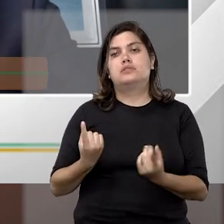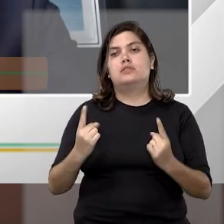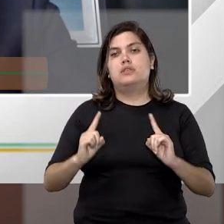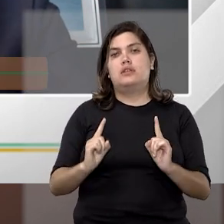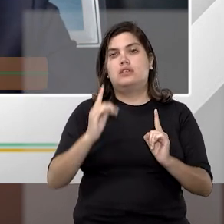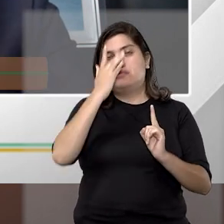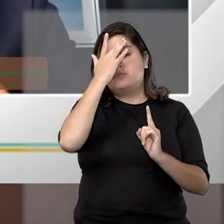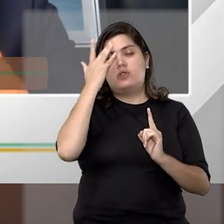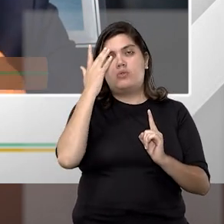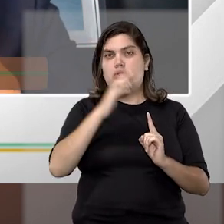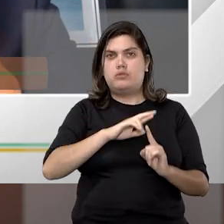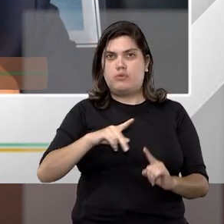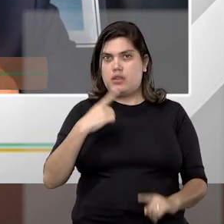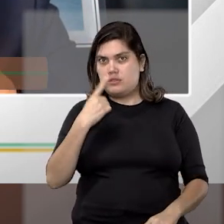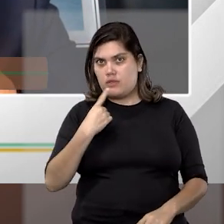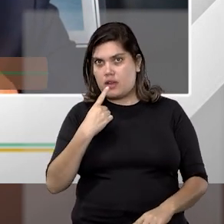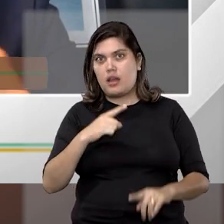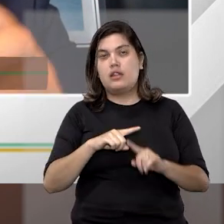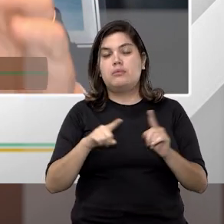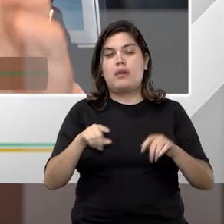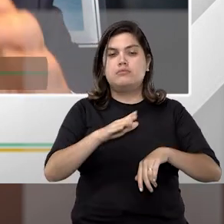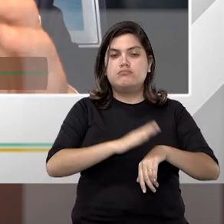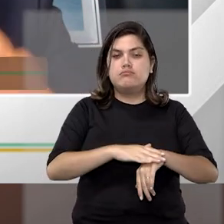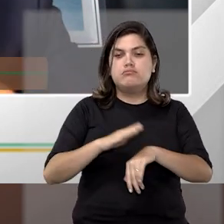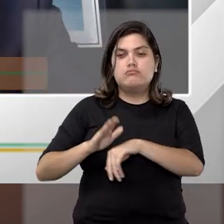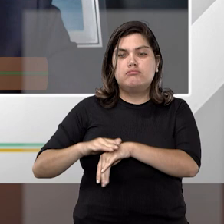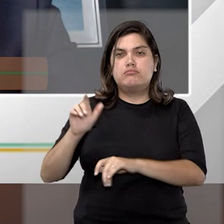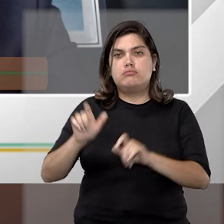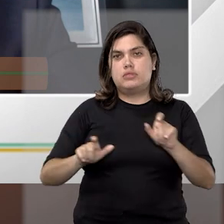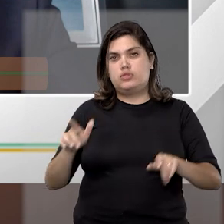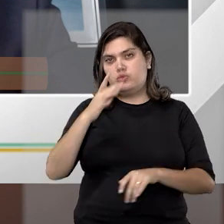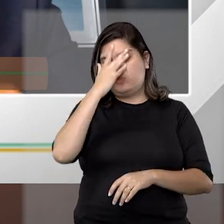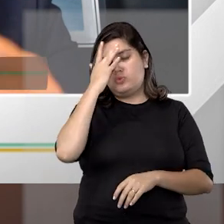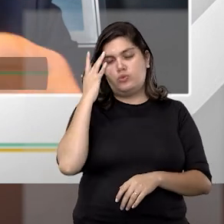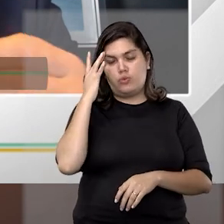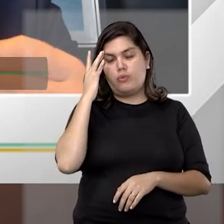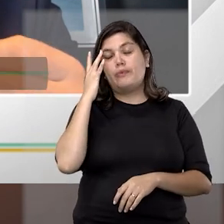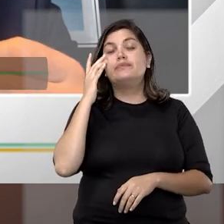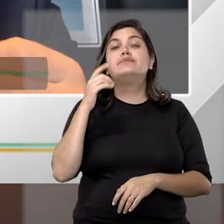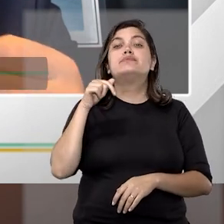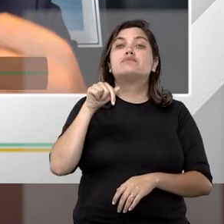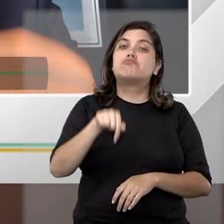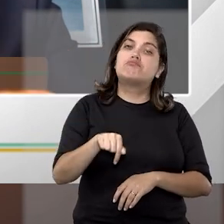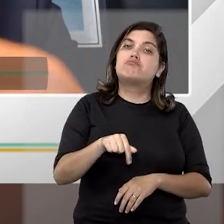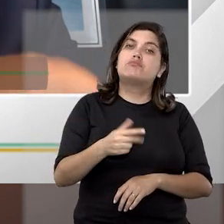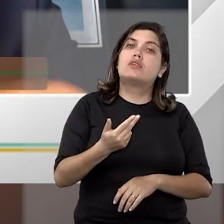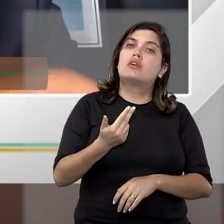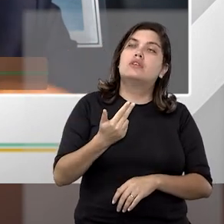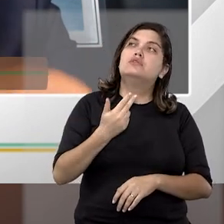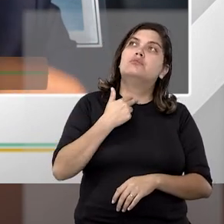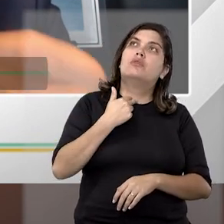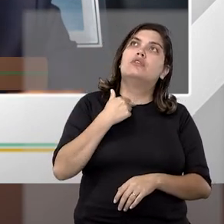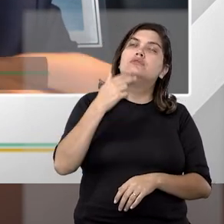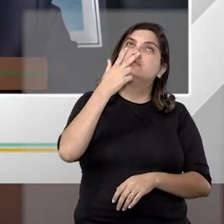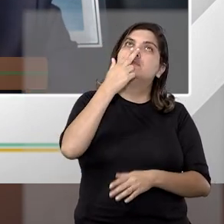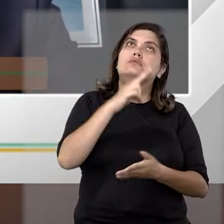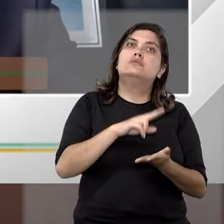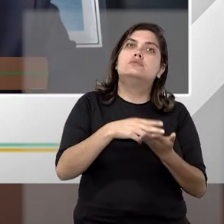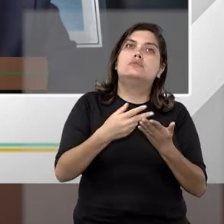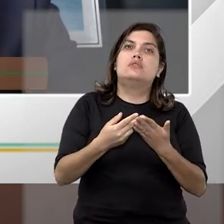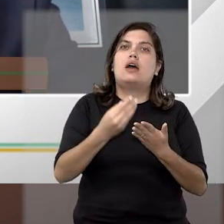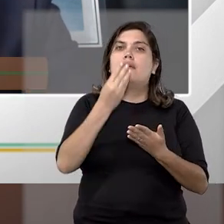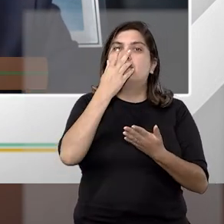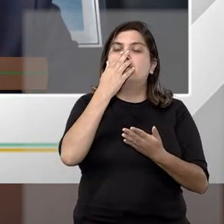presença das partes não é advogados mas as próprias partes isso não Tragam se não deve ser